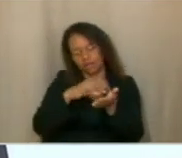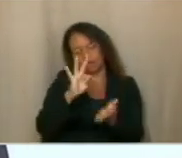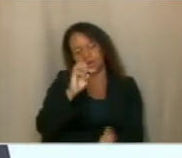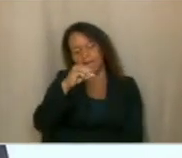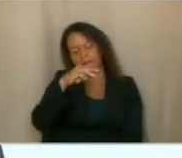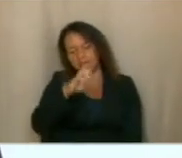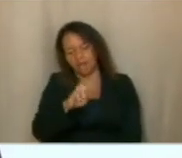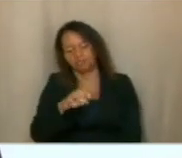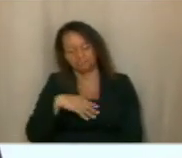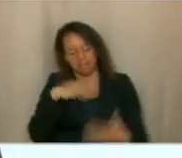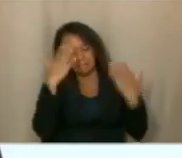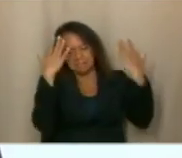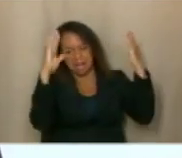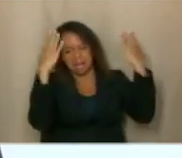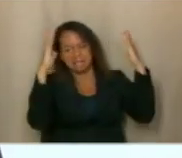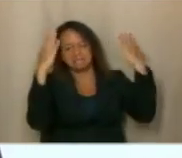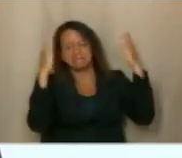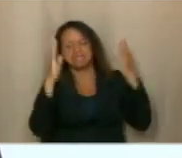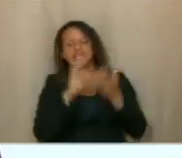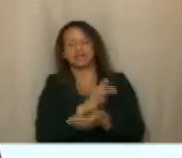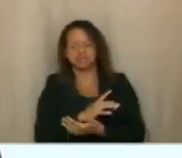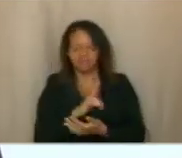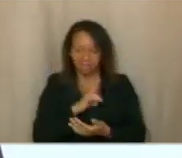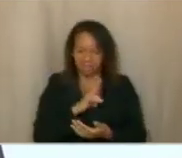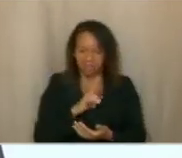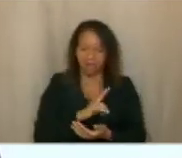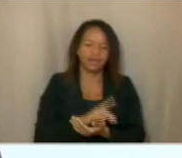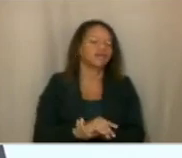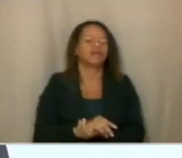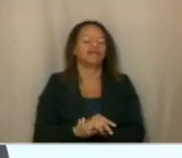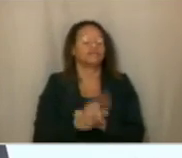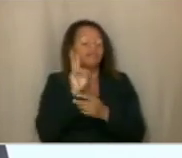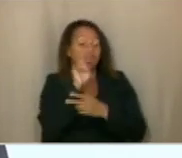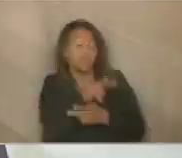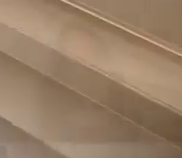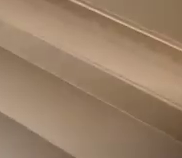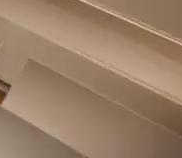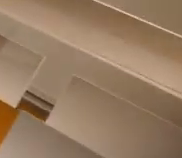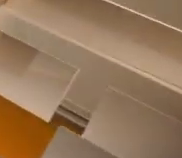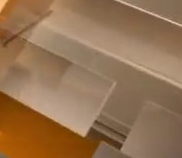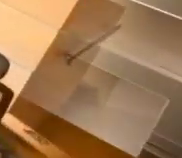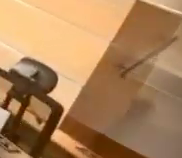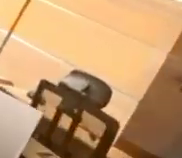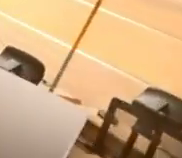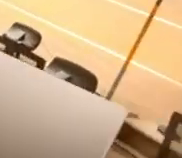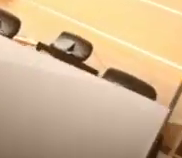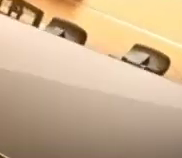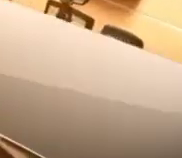estão de parabéns por ter visto isso, ter respondido.